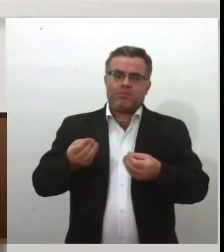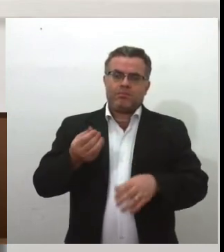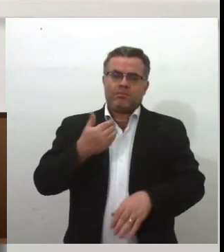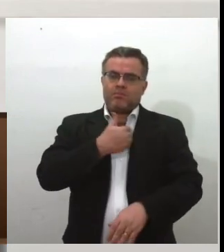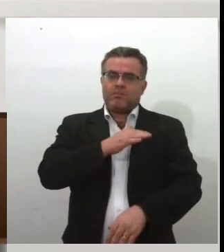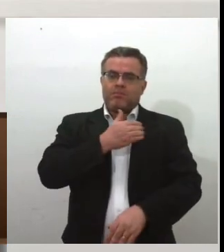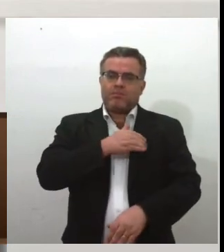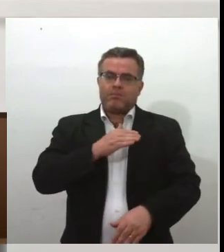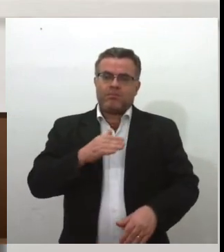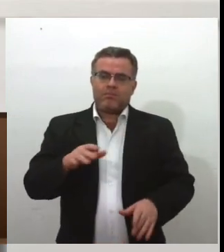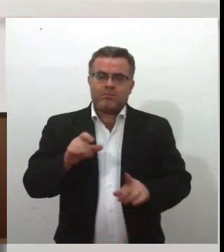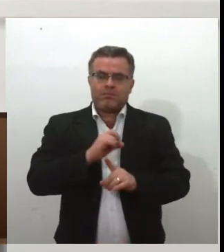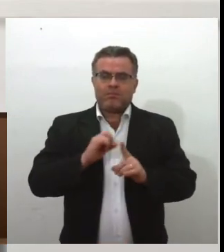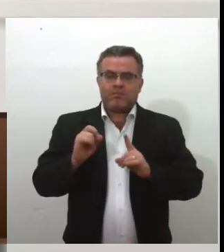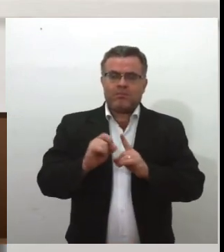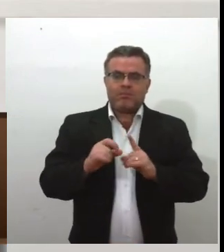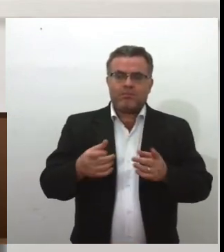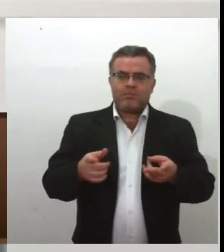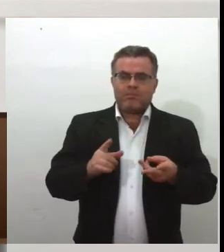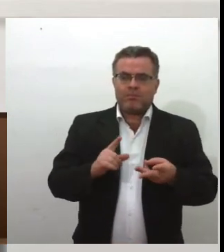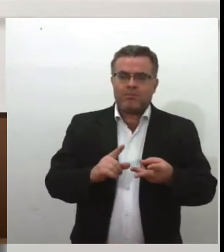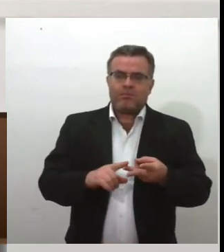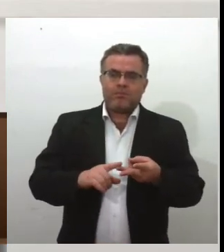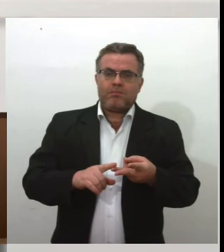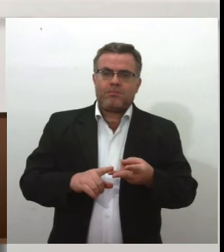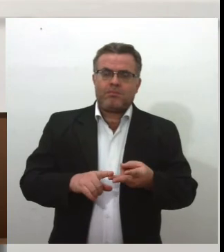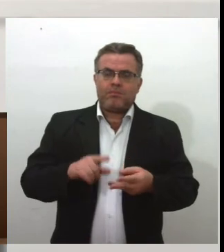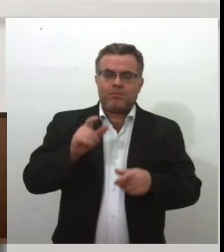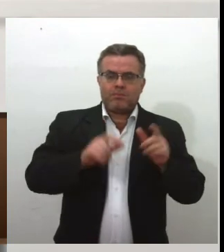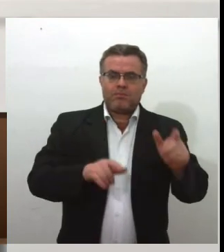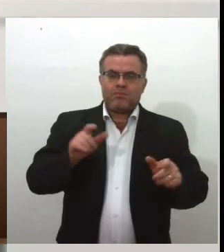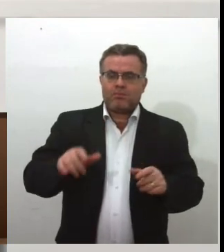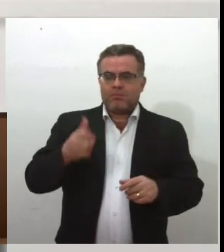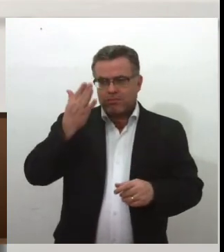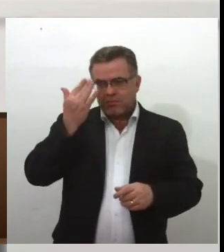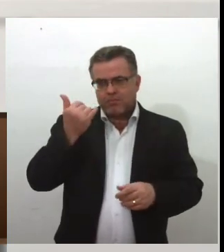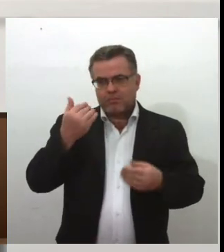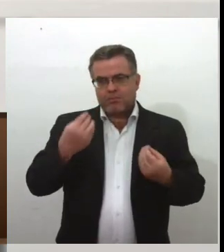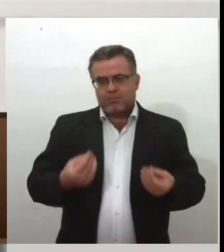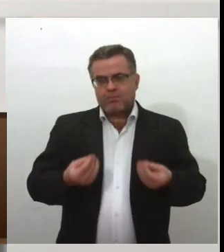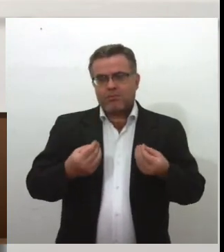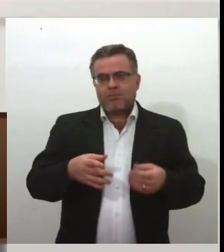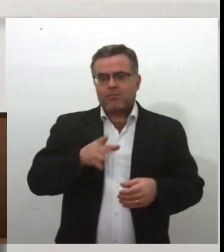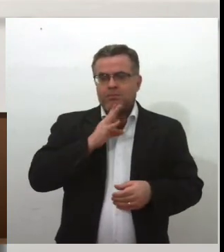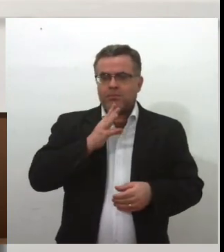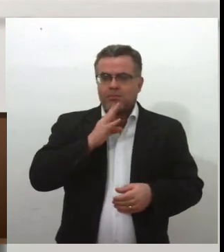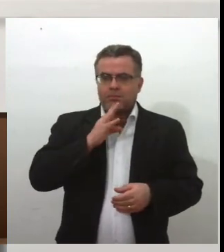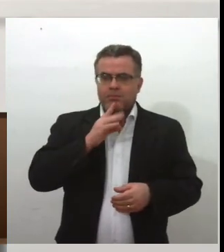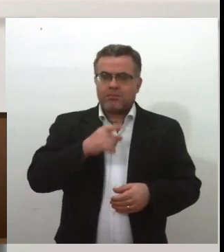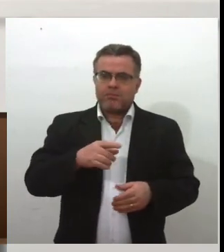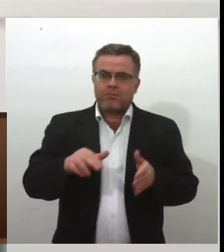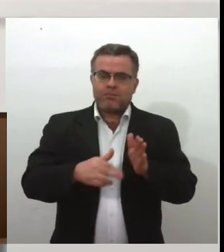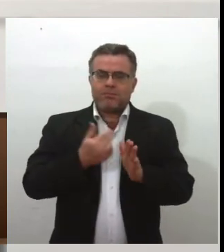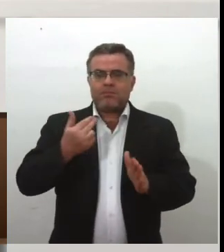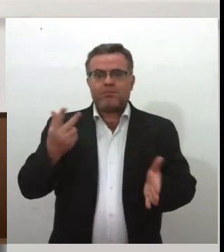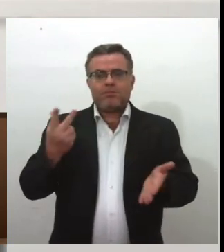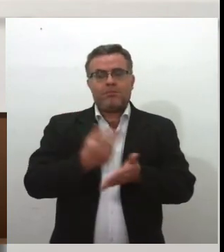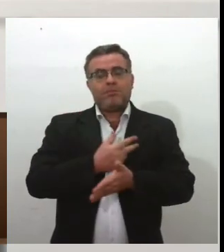da sociedade, das pessoas que já sabem, por exemplo, que têm conhecimento, que a pessoa foi submetida a isso, de